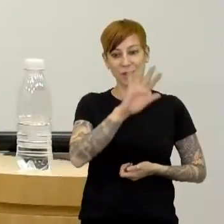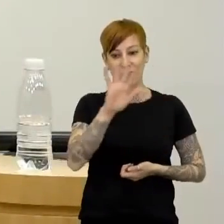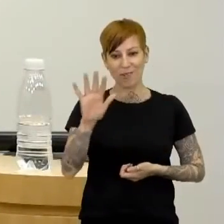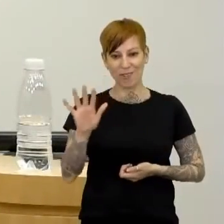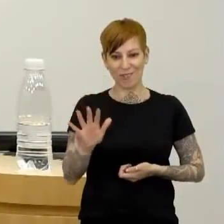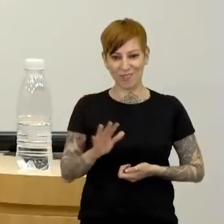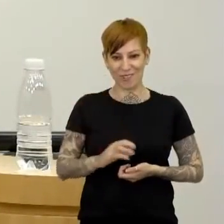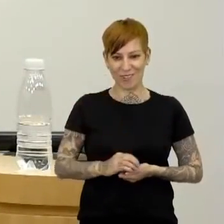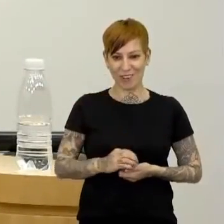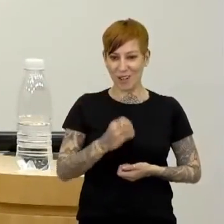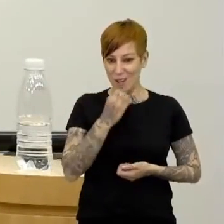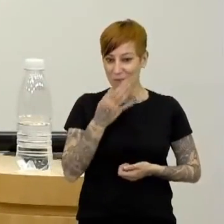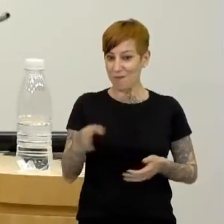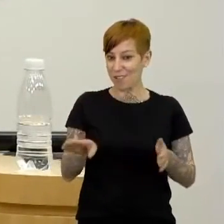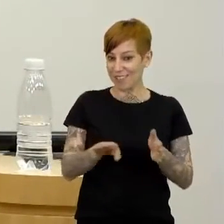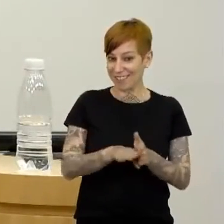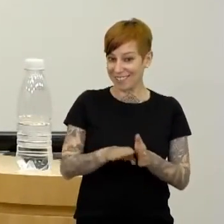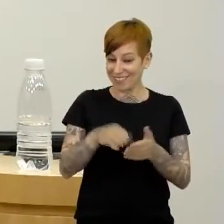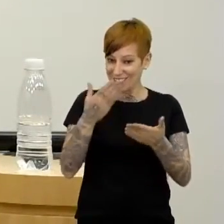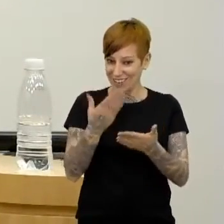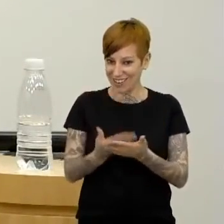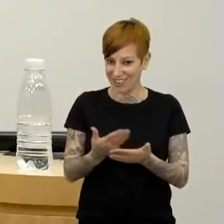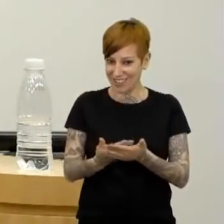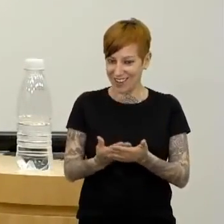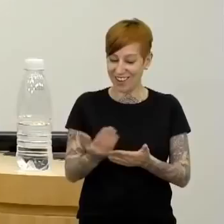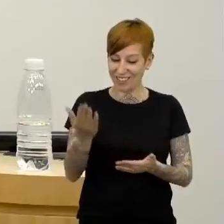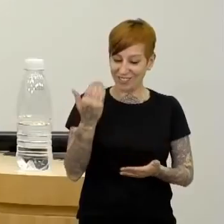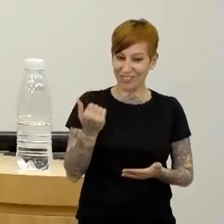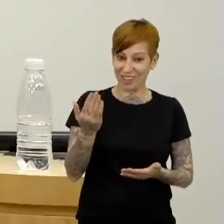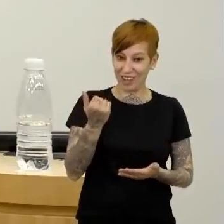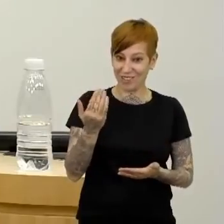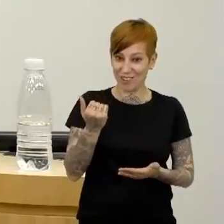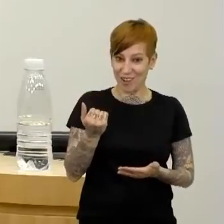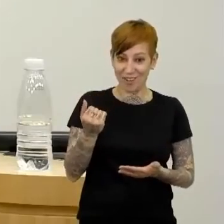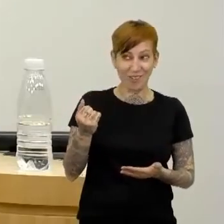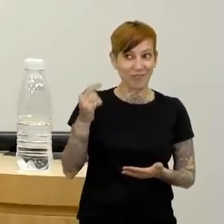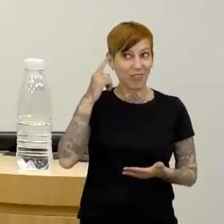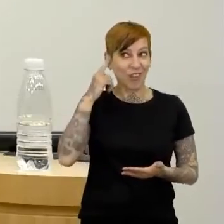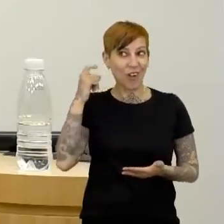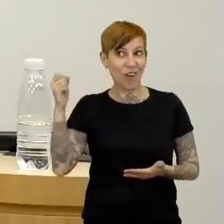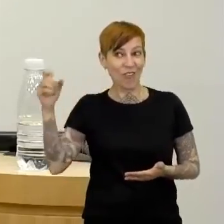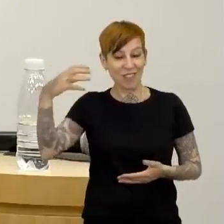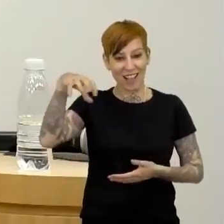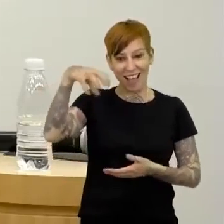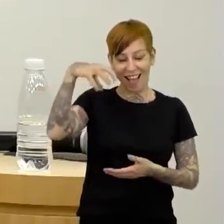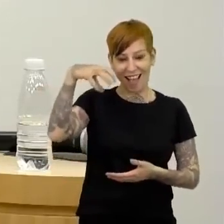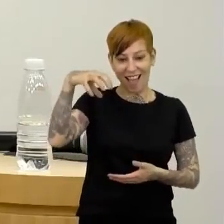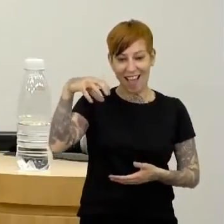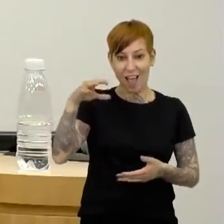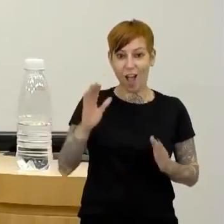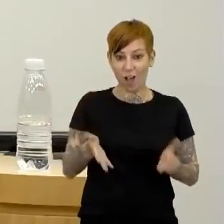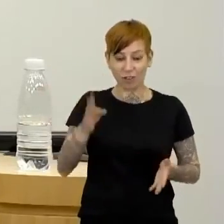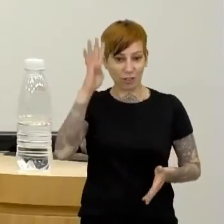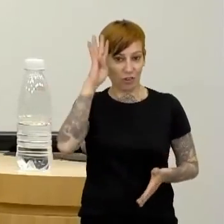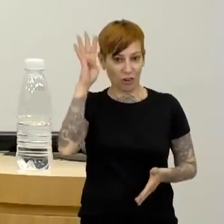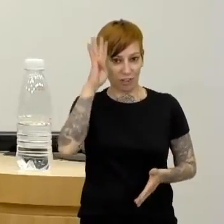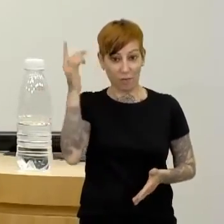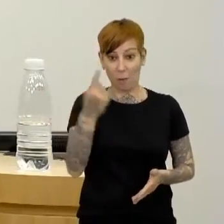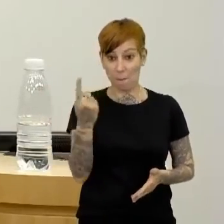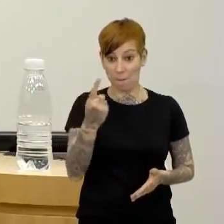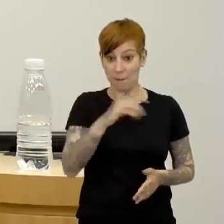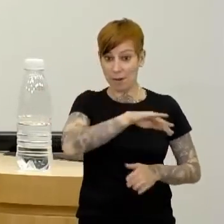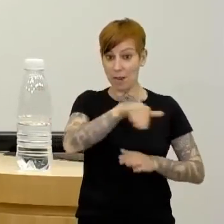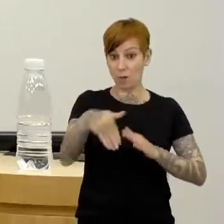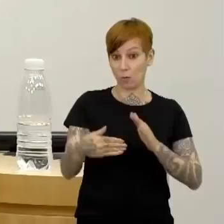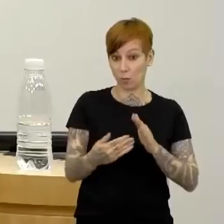gente que você chegaram aqui para nossa aula vamos chegando vamos vindo Nossa esquina aí porque hoje já é uma quarta-feira é a nossa primeira